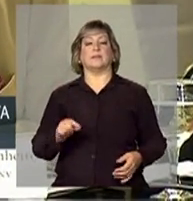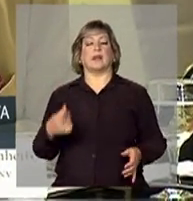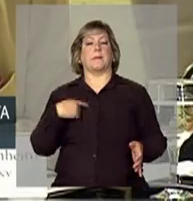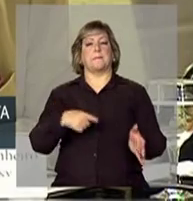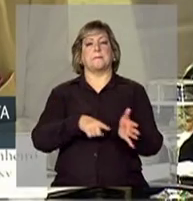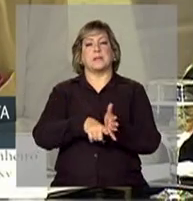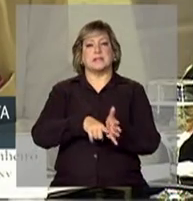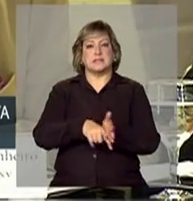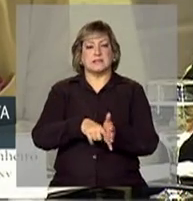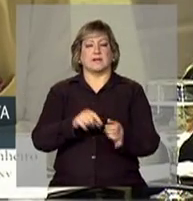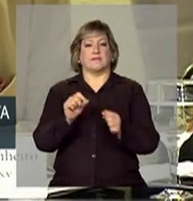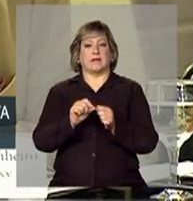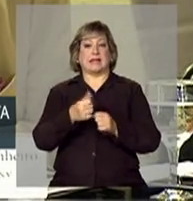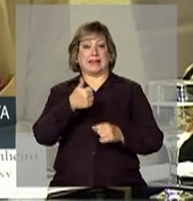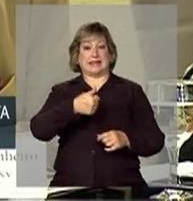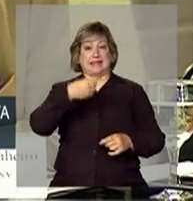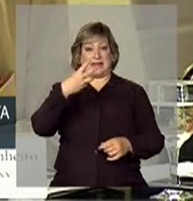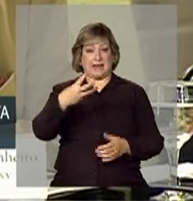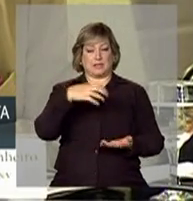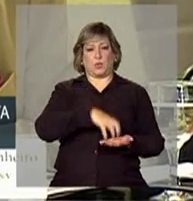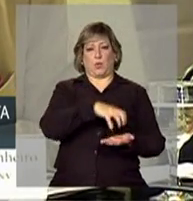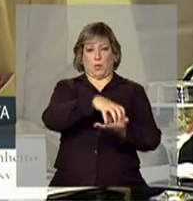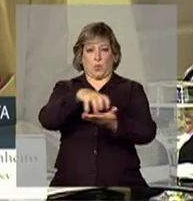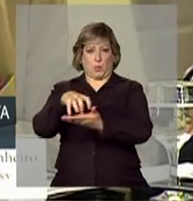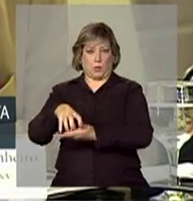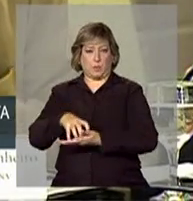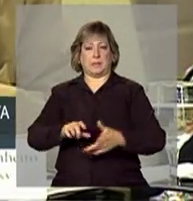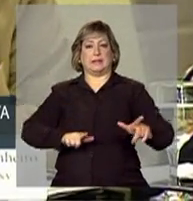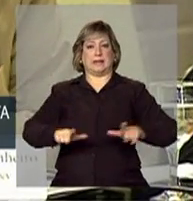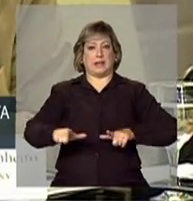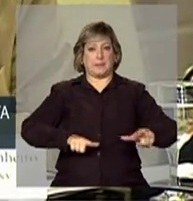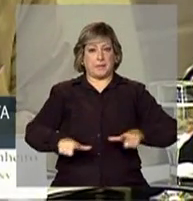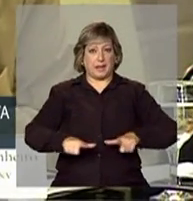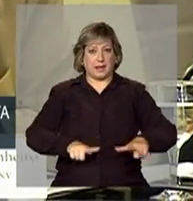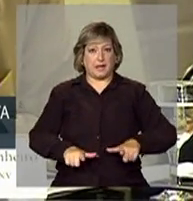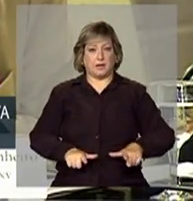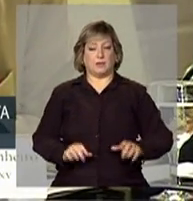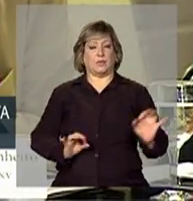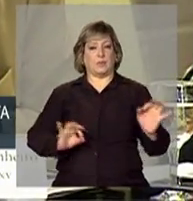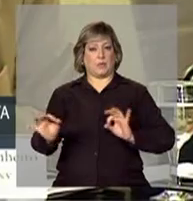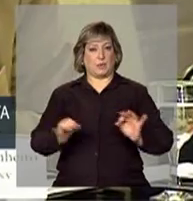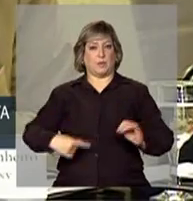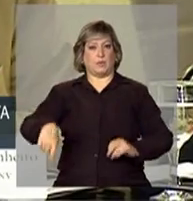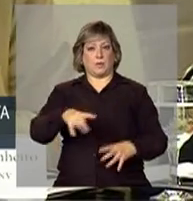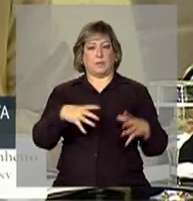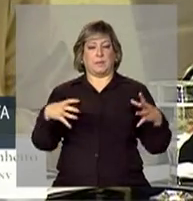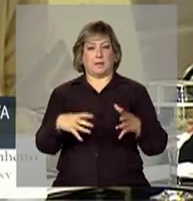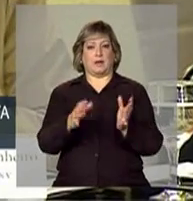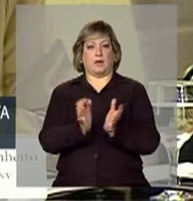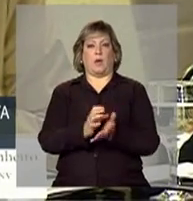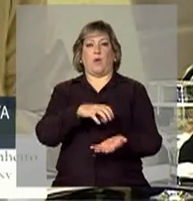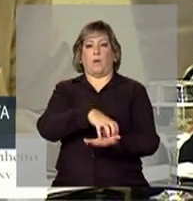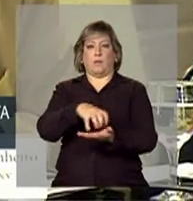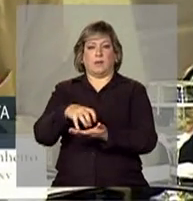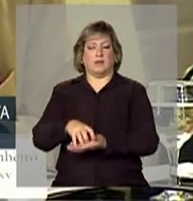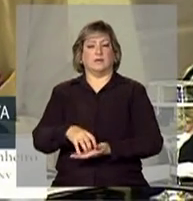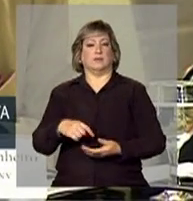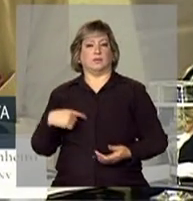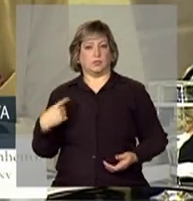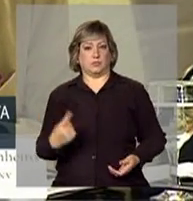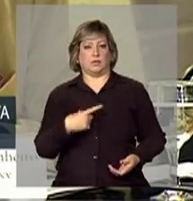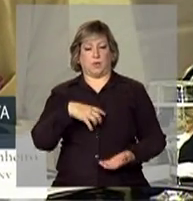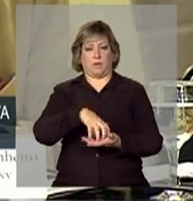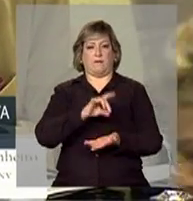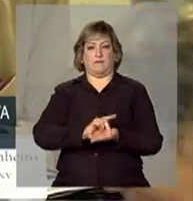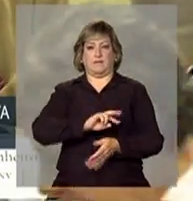desenvolvidas atualmente em 13 grupos de trabalho, coordenados pelos membros da comissão, que é comum em várias comissões da verdade, que